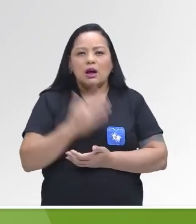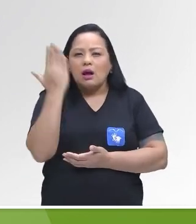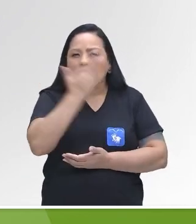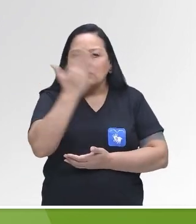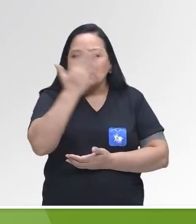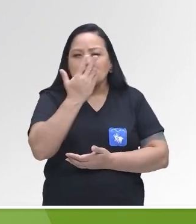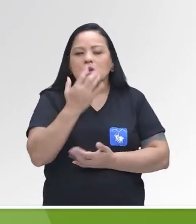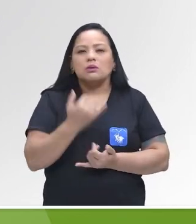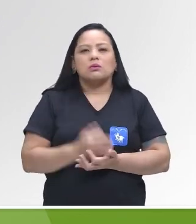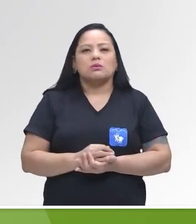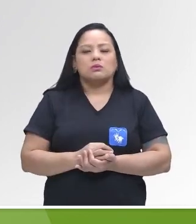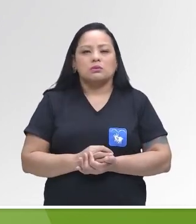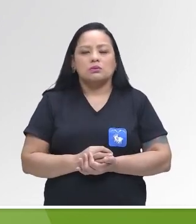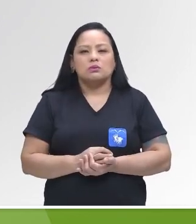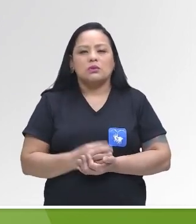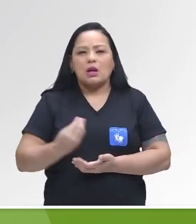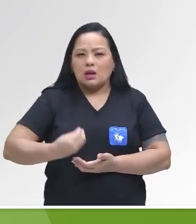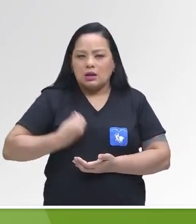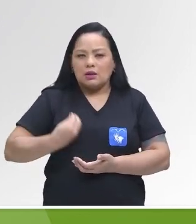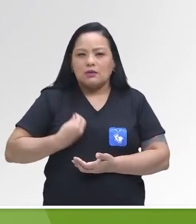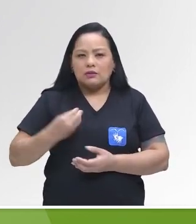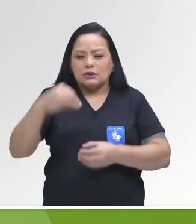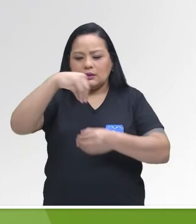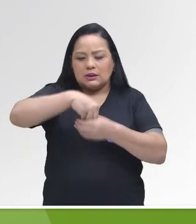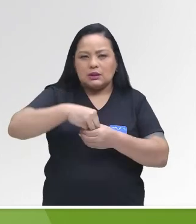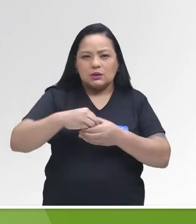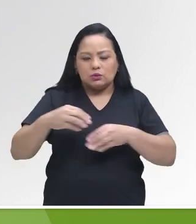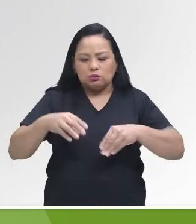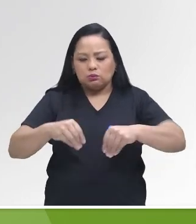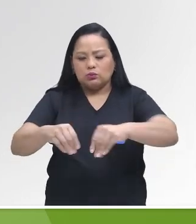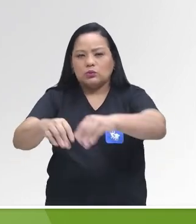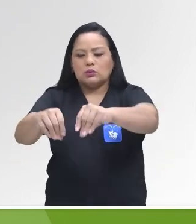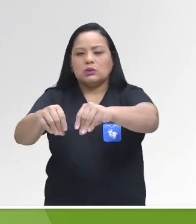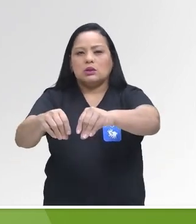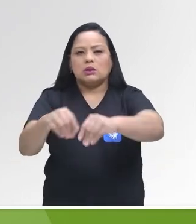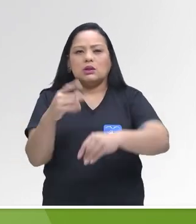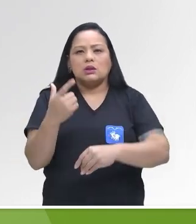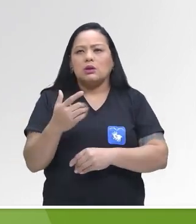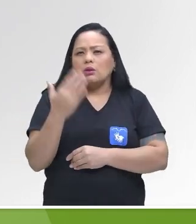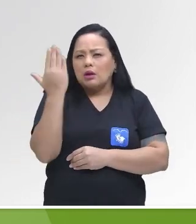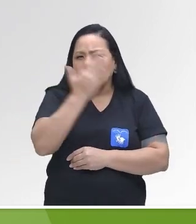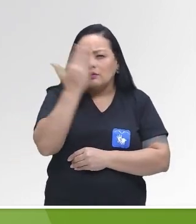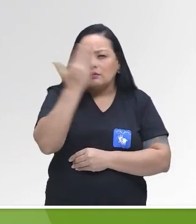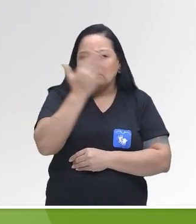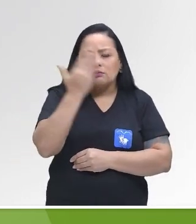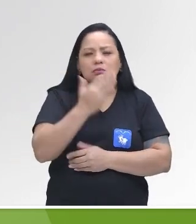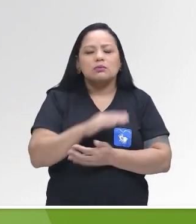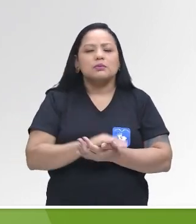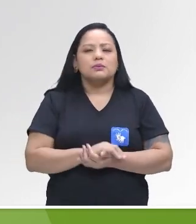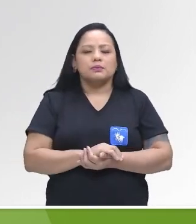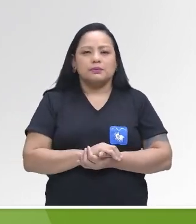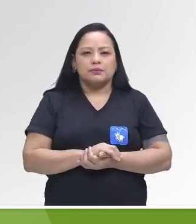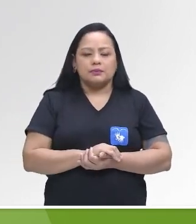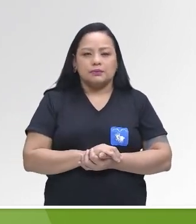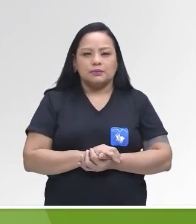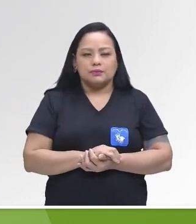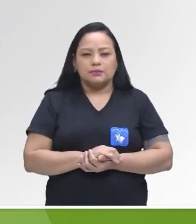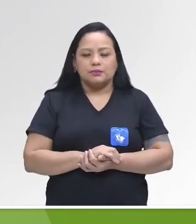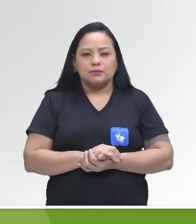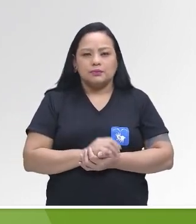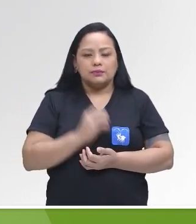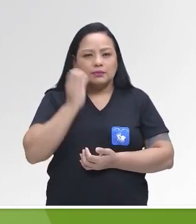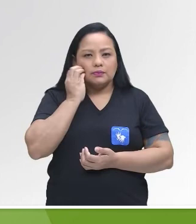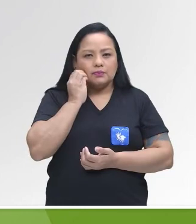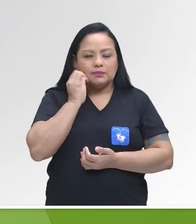eles vivem ali mesmo dentro da terra, do solo. Então, eles não utilizam muito o sentido da visão,